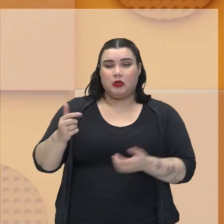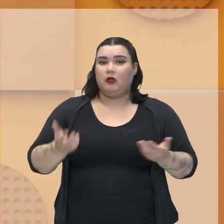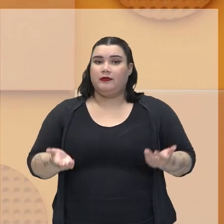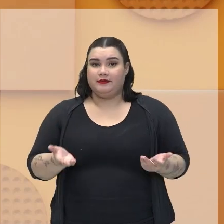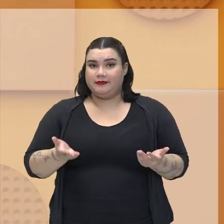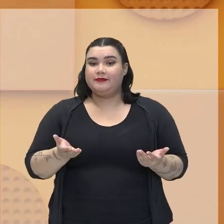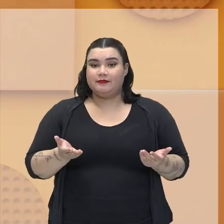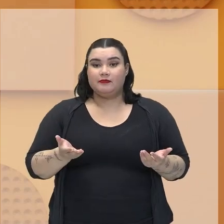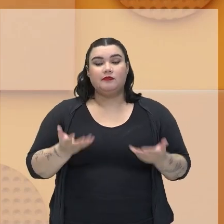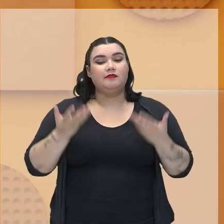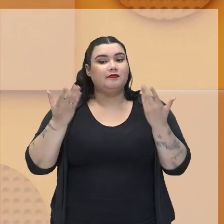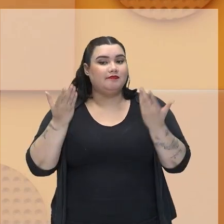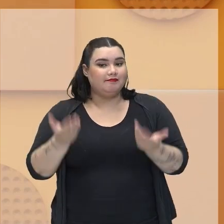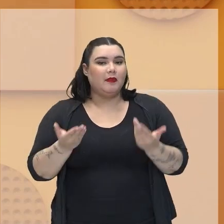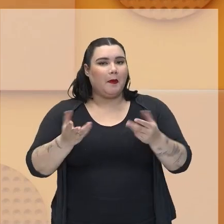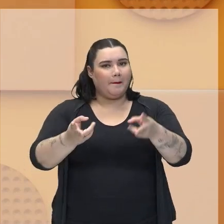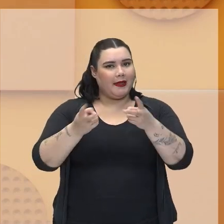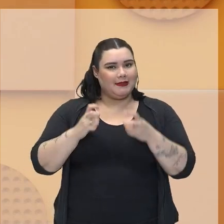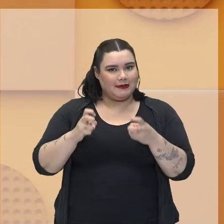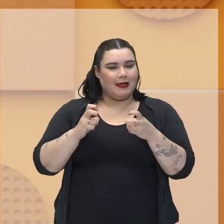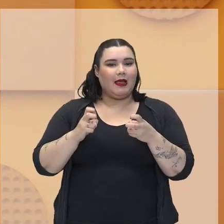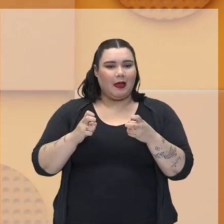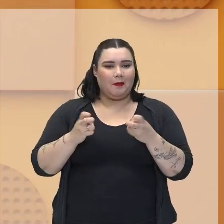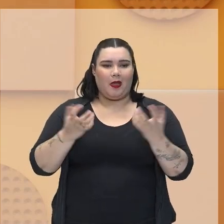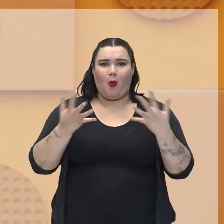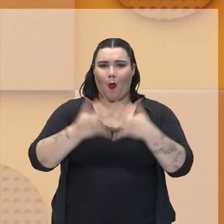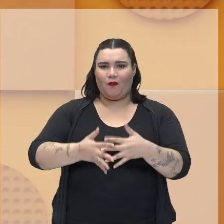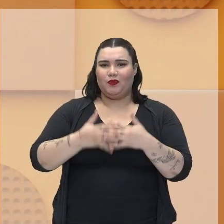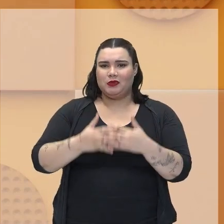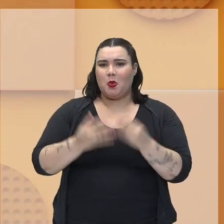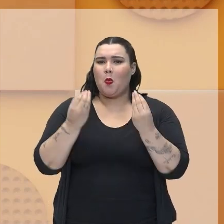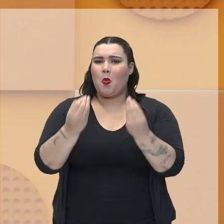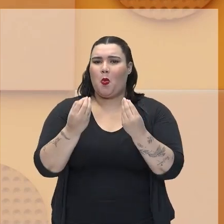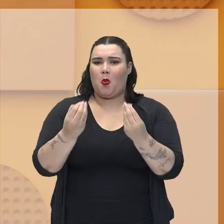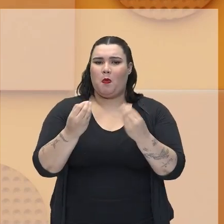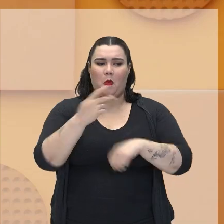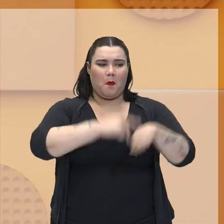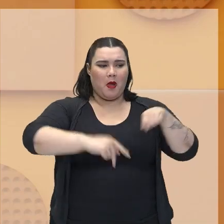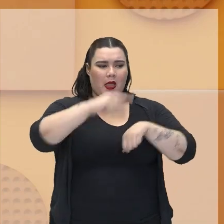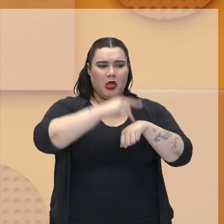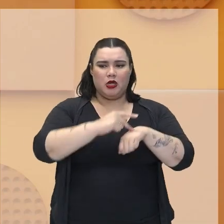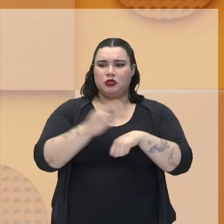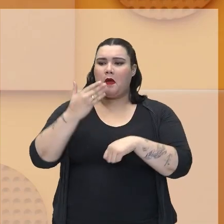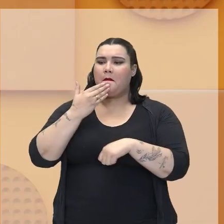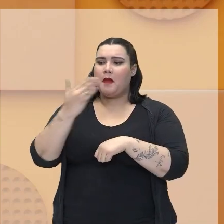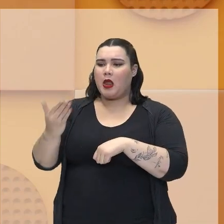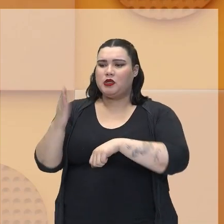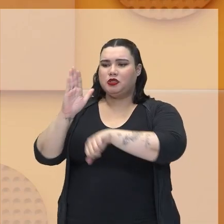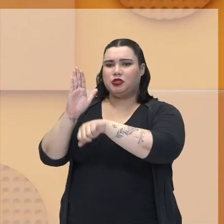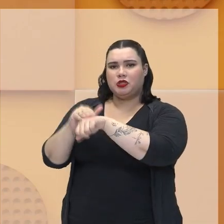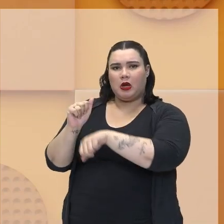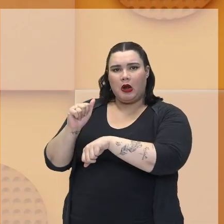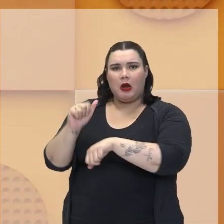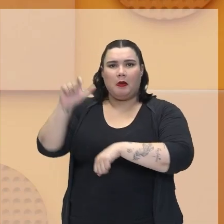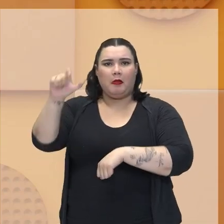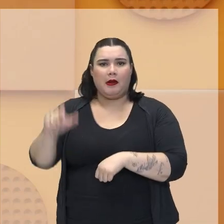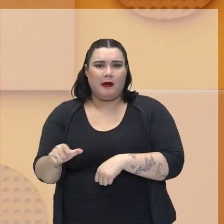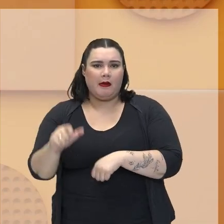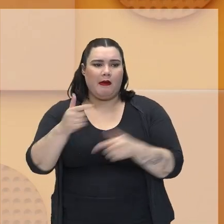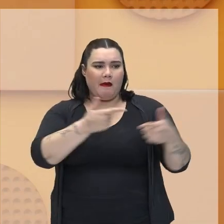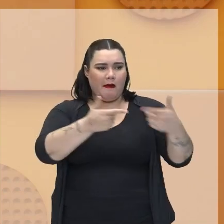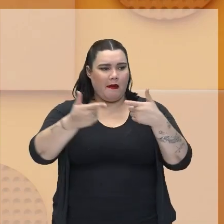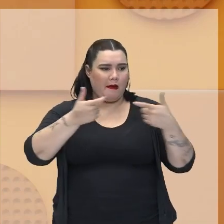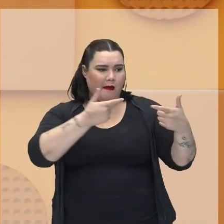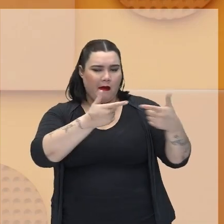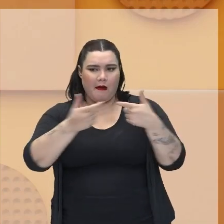gente está vendo que é contraditório esse movimento nacionalista que prega o negro como fazendo parte